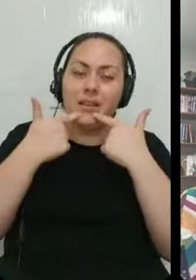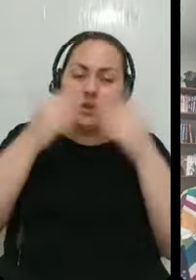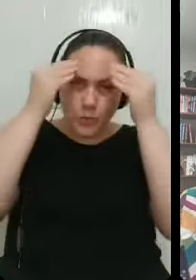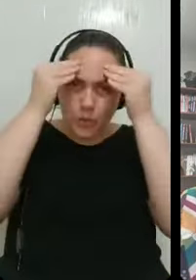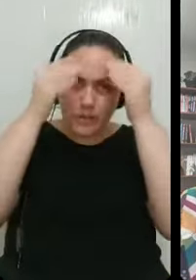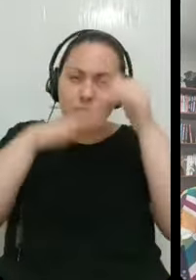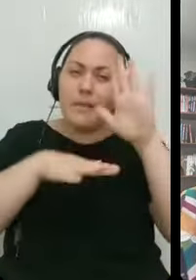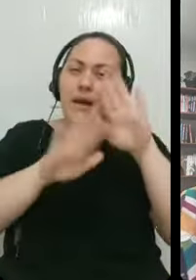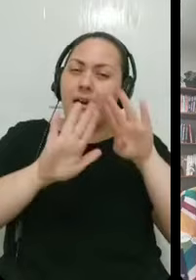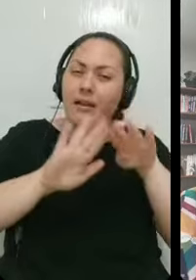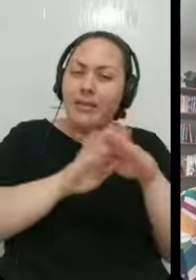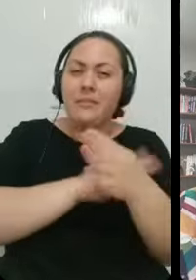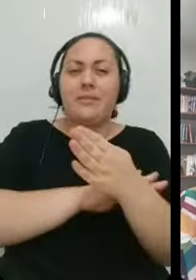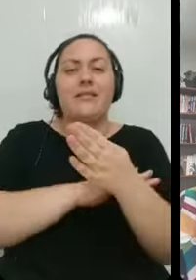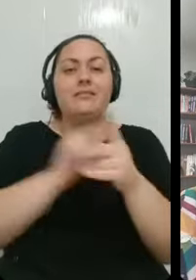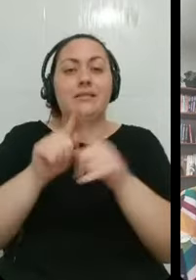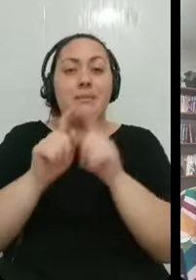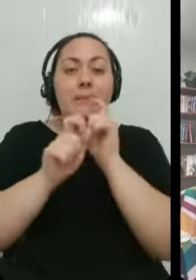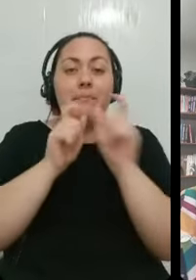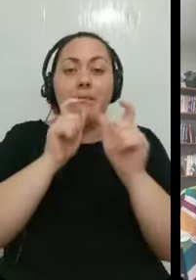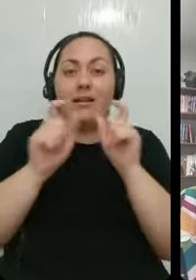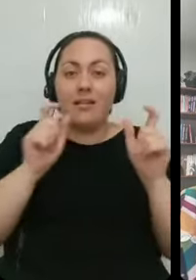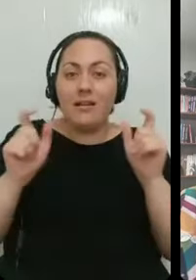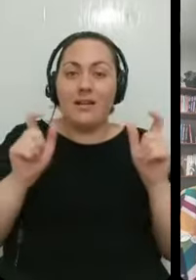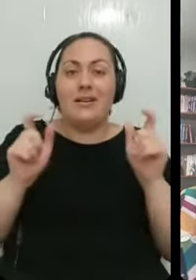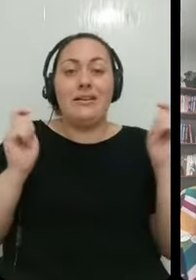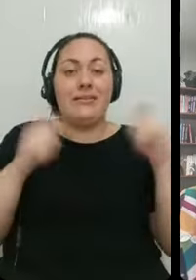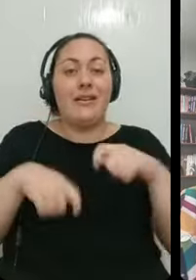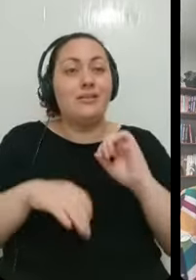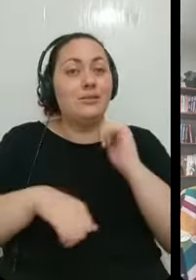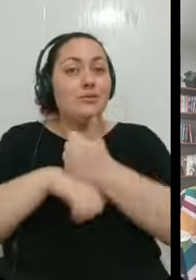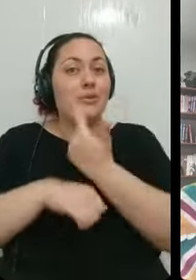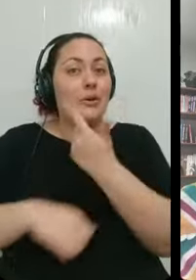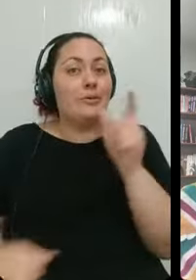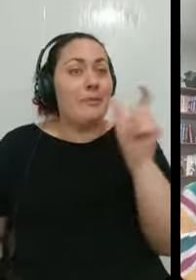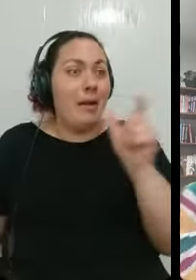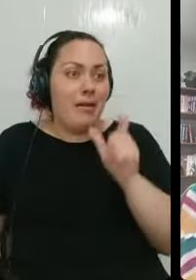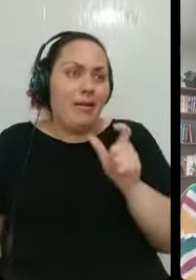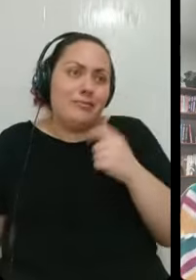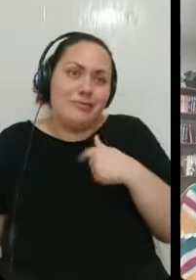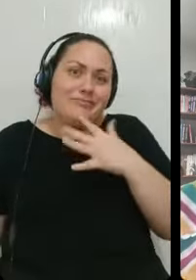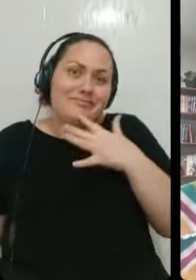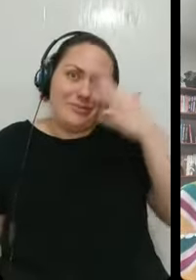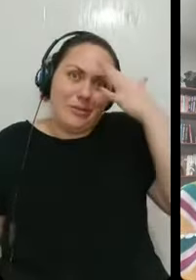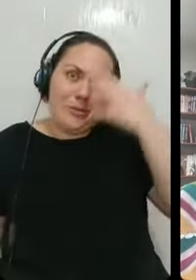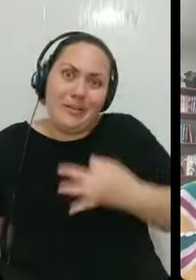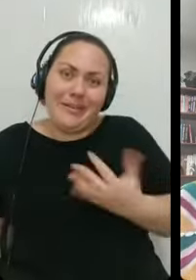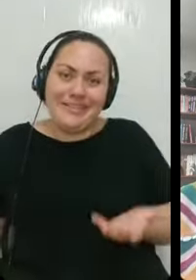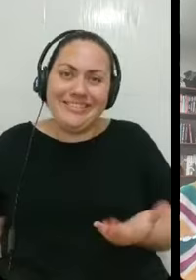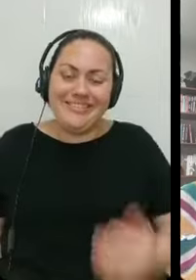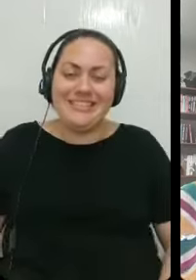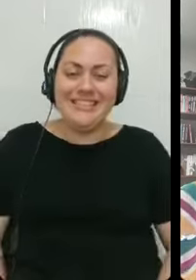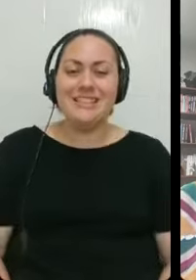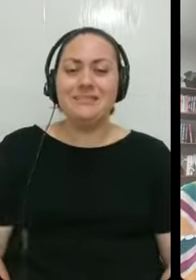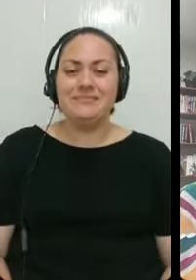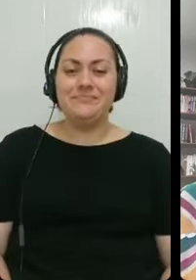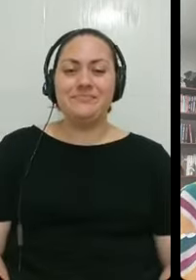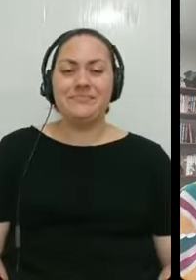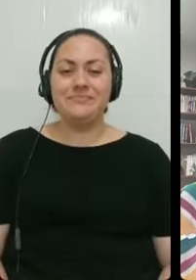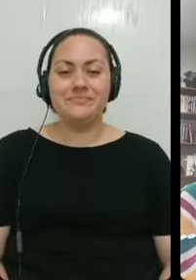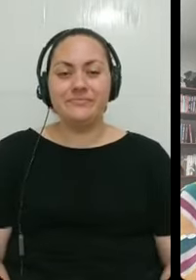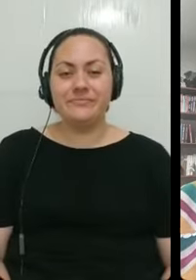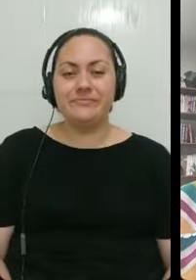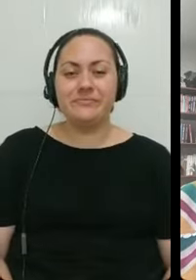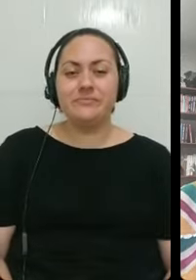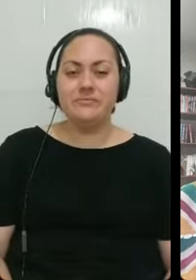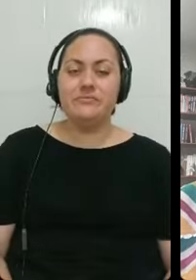forma, né, em que os termos técnicos possam ser substituídos por palavras que a gente possa entender, né. E também acho que